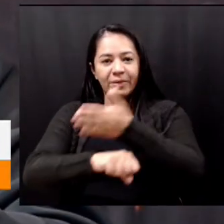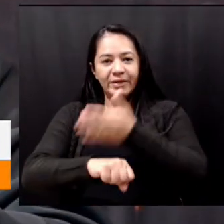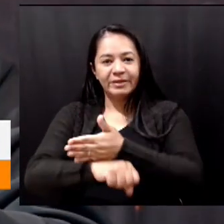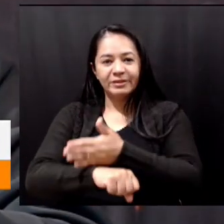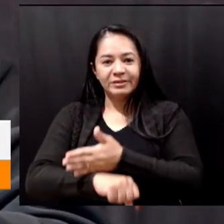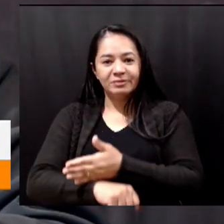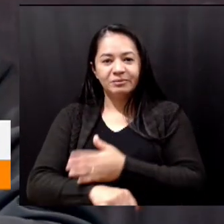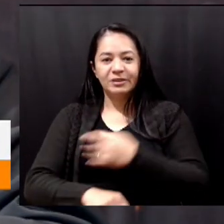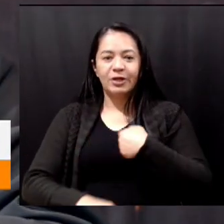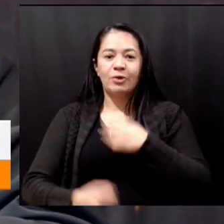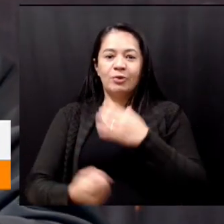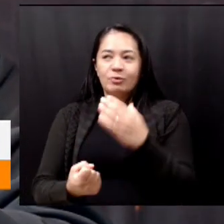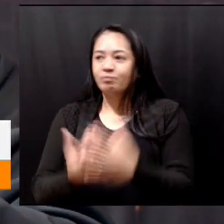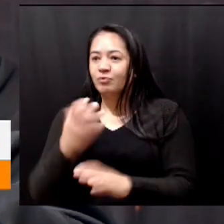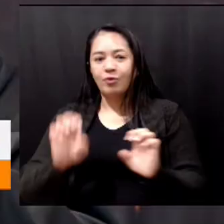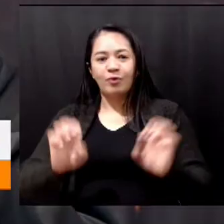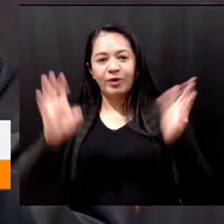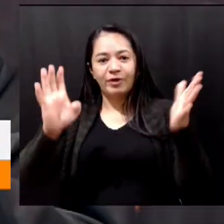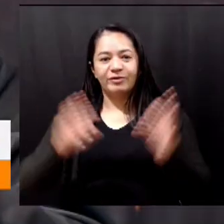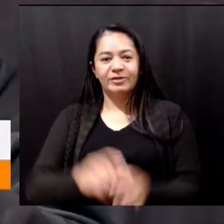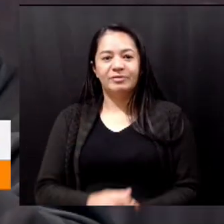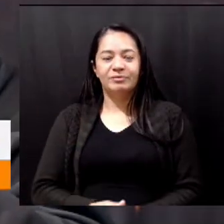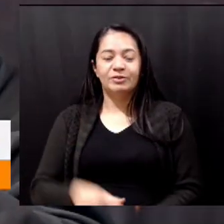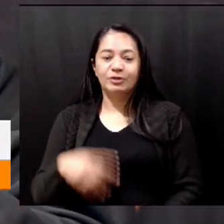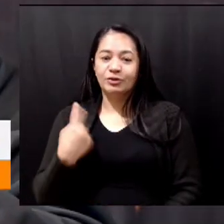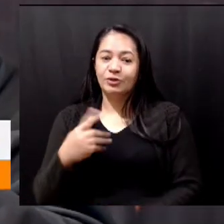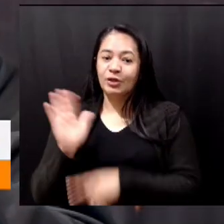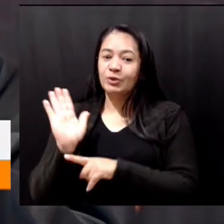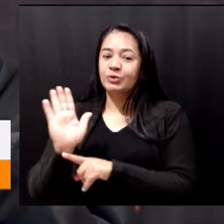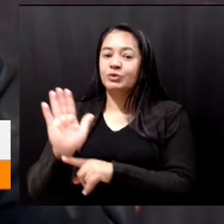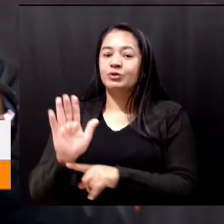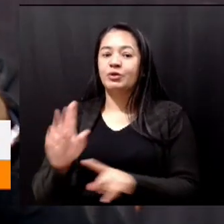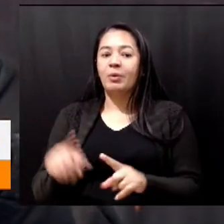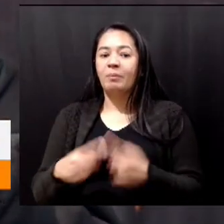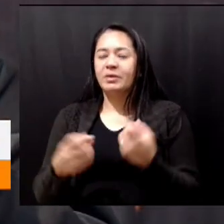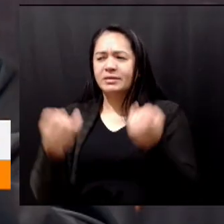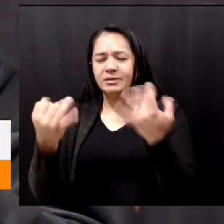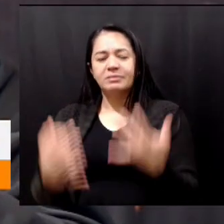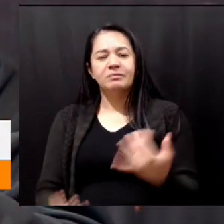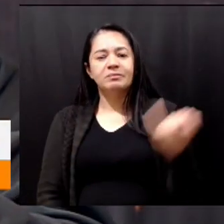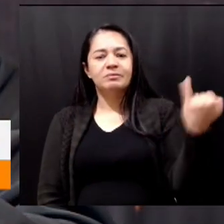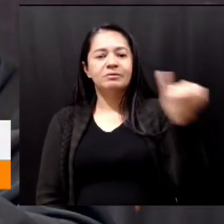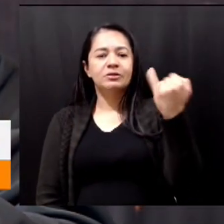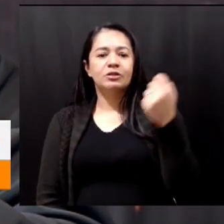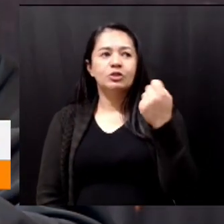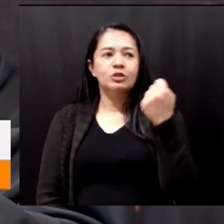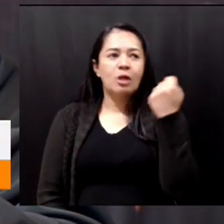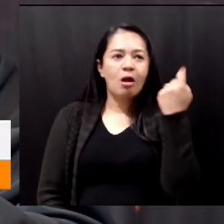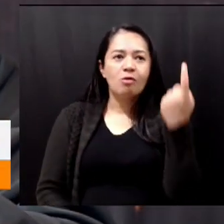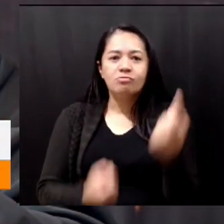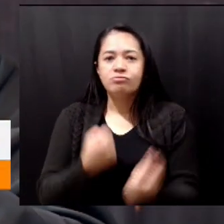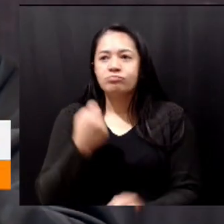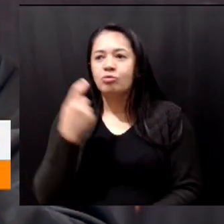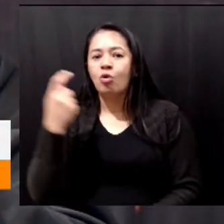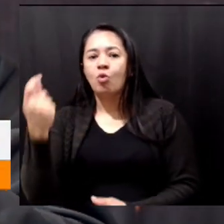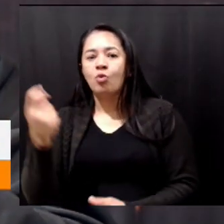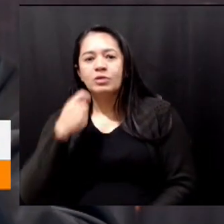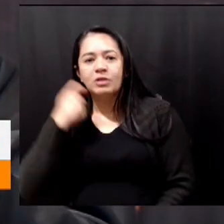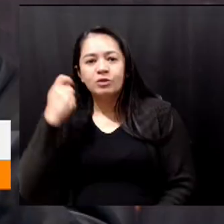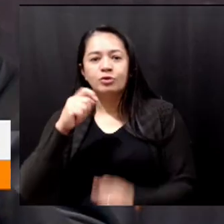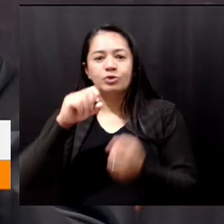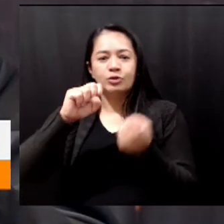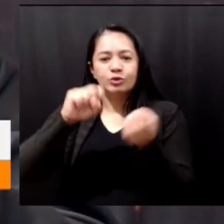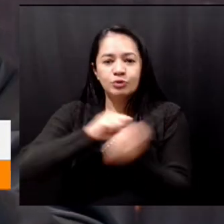A gente ajudou bastante, mas eu queria ressaltar a importância de alguns atores do ecossistema local, né? Eu acho que o papel